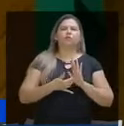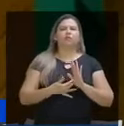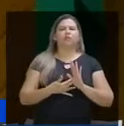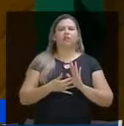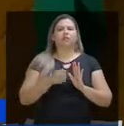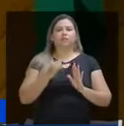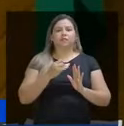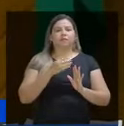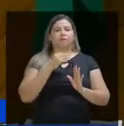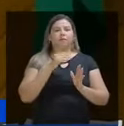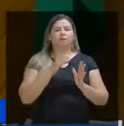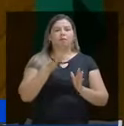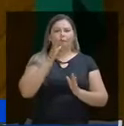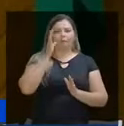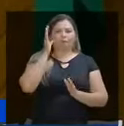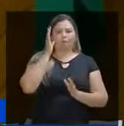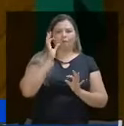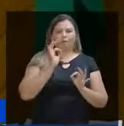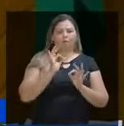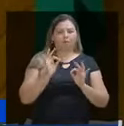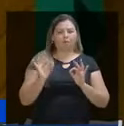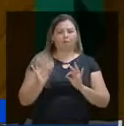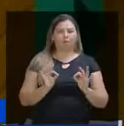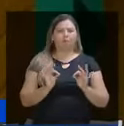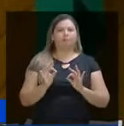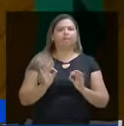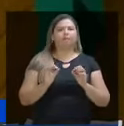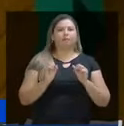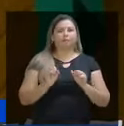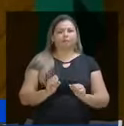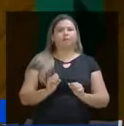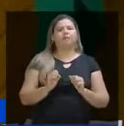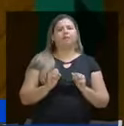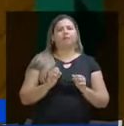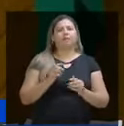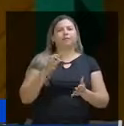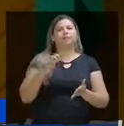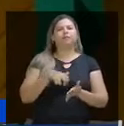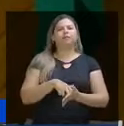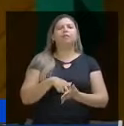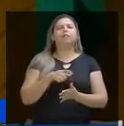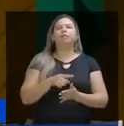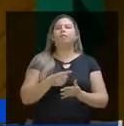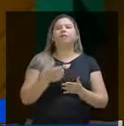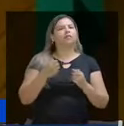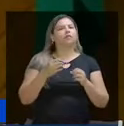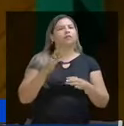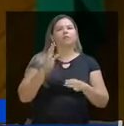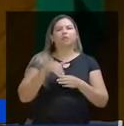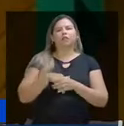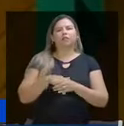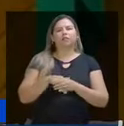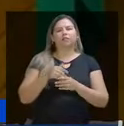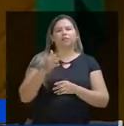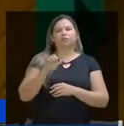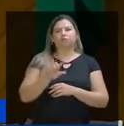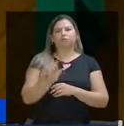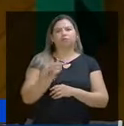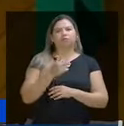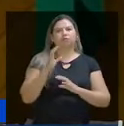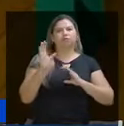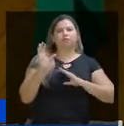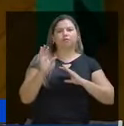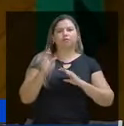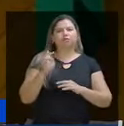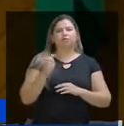elegibilidade, não deixando dúvidas que, além das condições previstas no texto constitucional, as